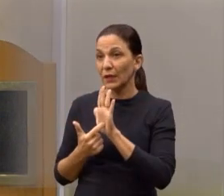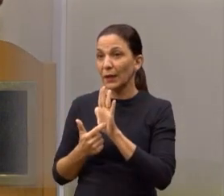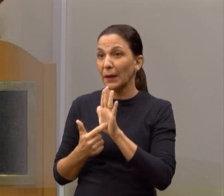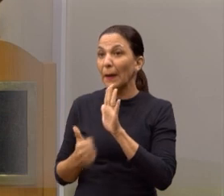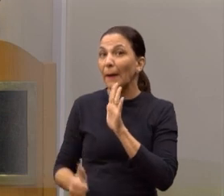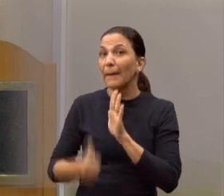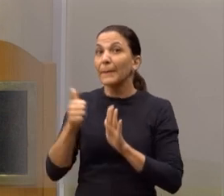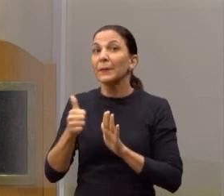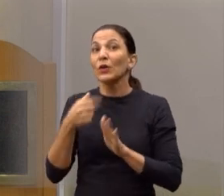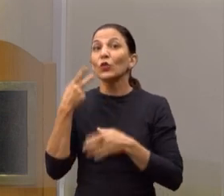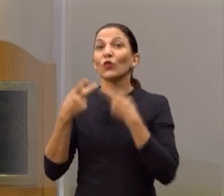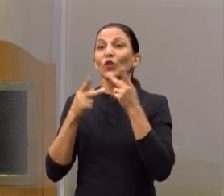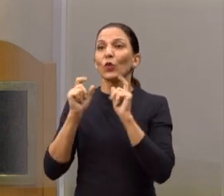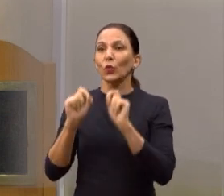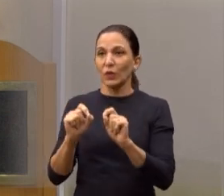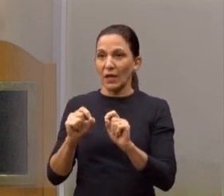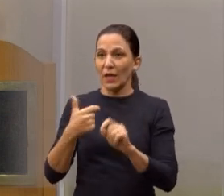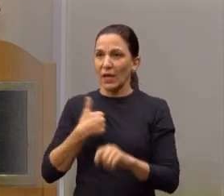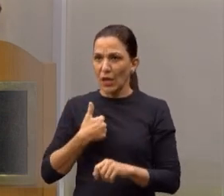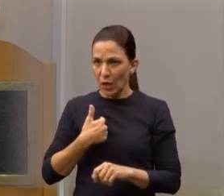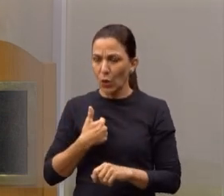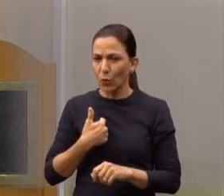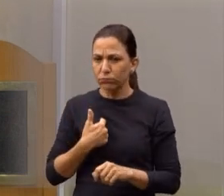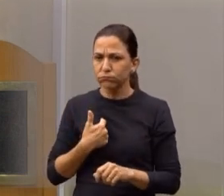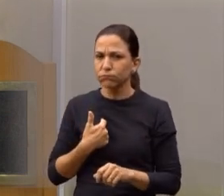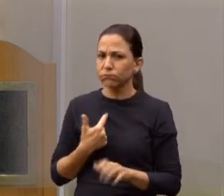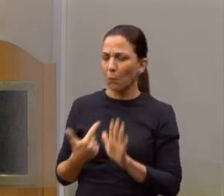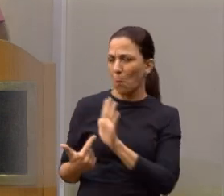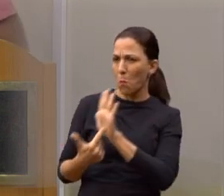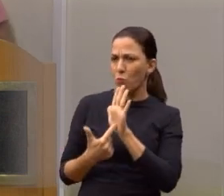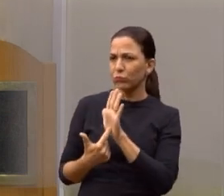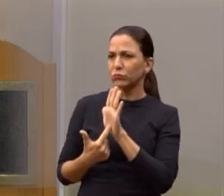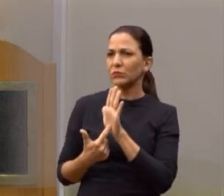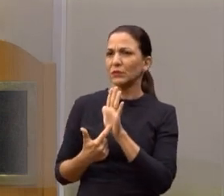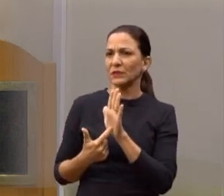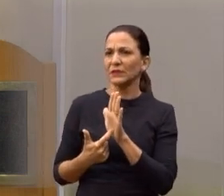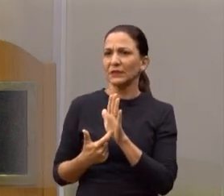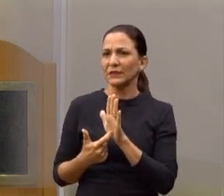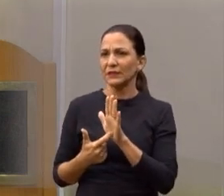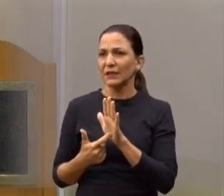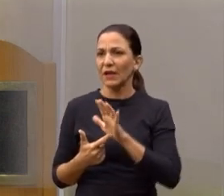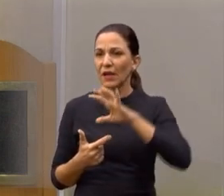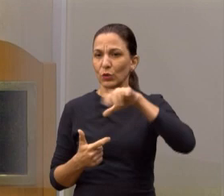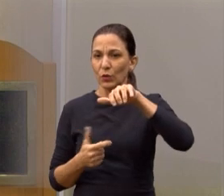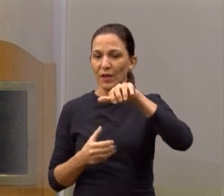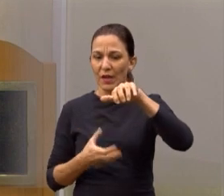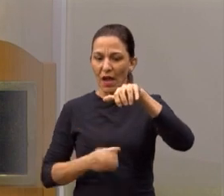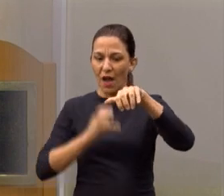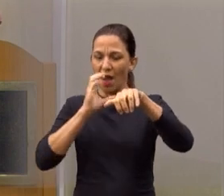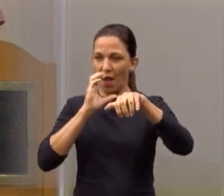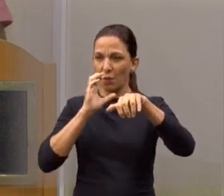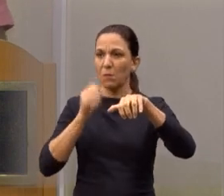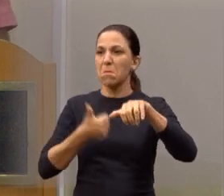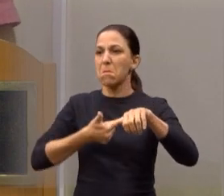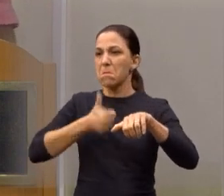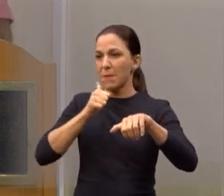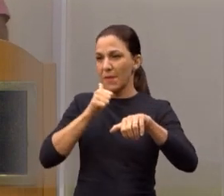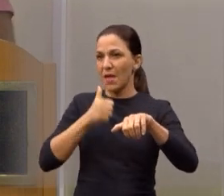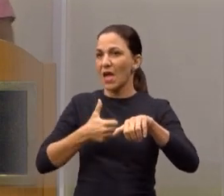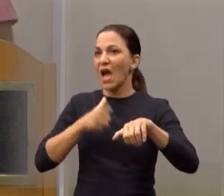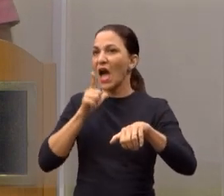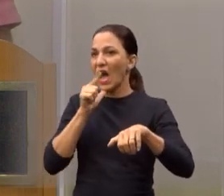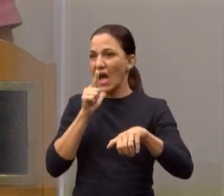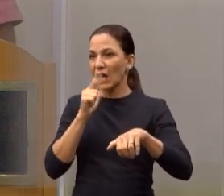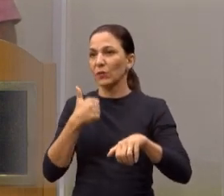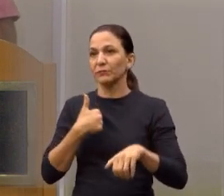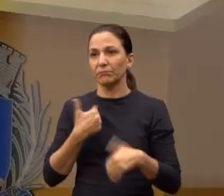primeiro eu tô falando fiz questão de fazer isso eu peguei aqui água na torneira E aí não é exatamente fica à vontade